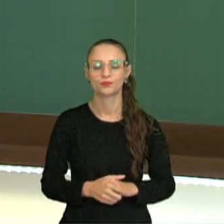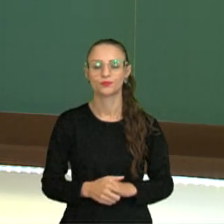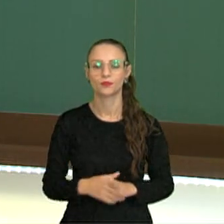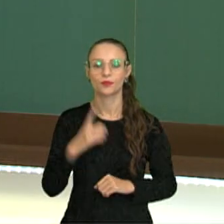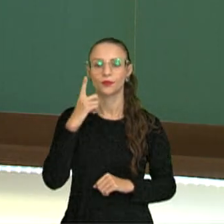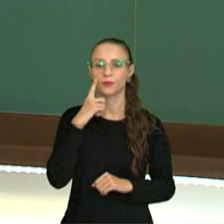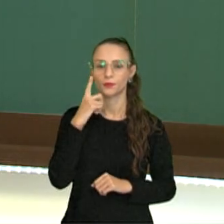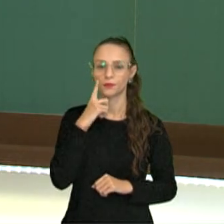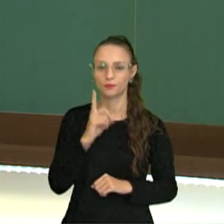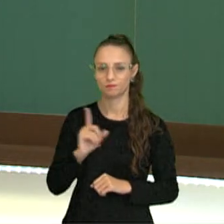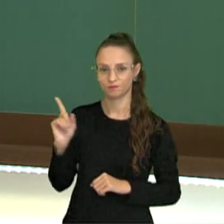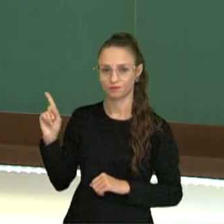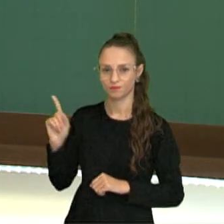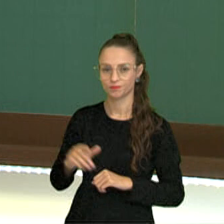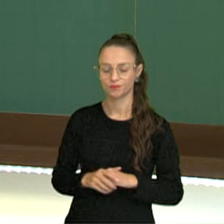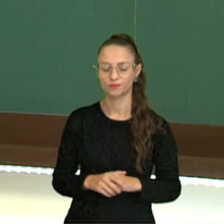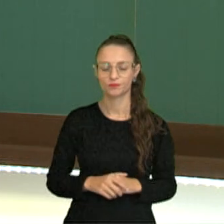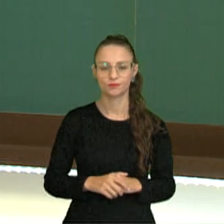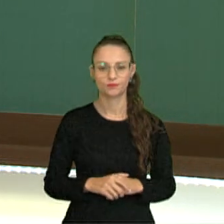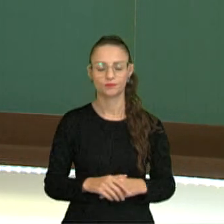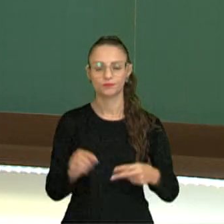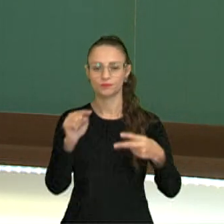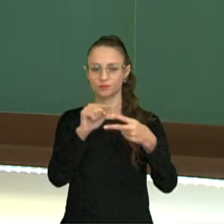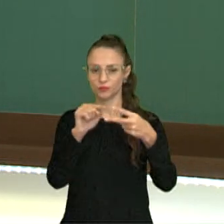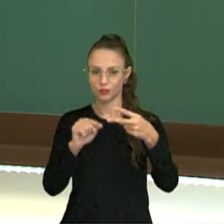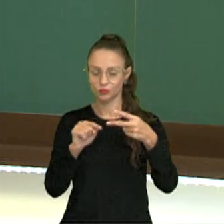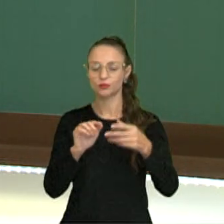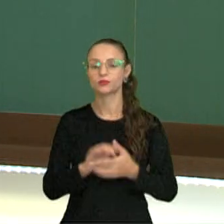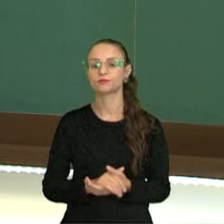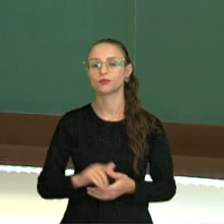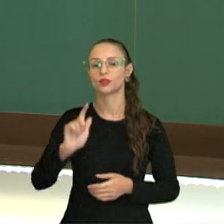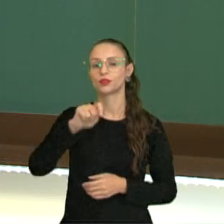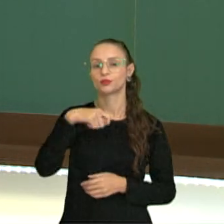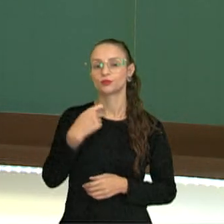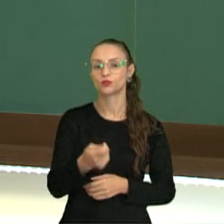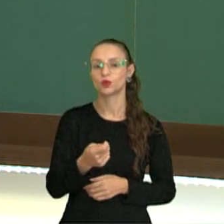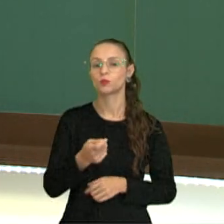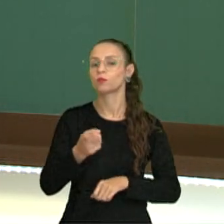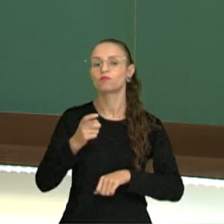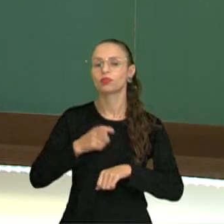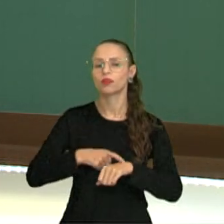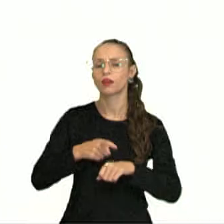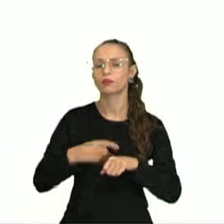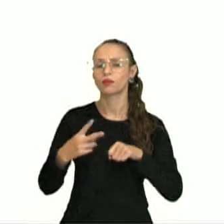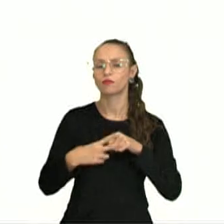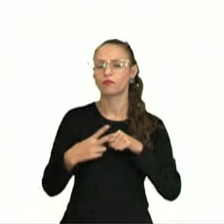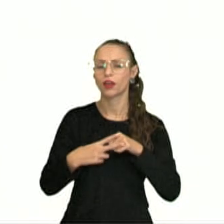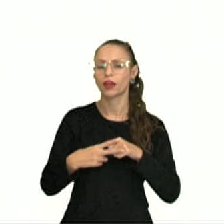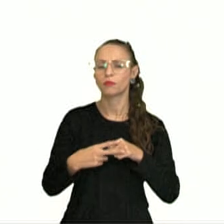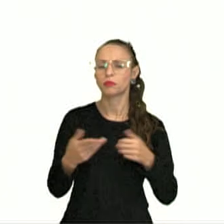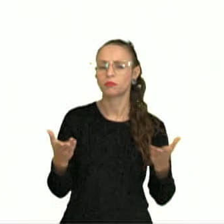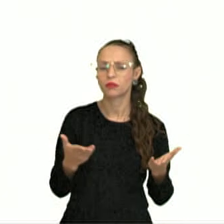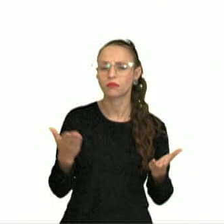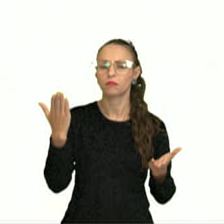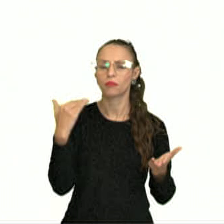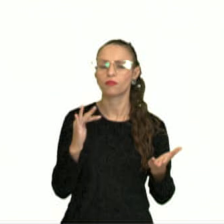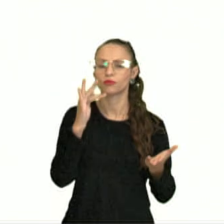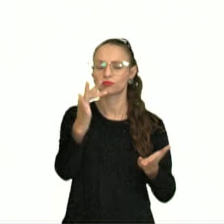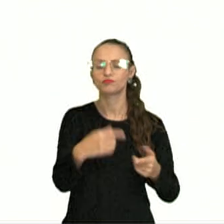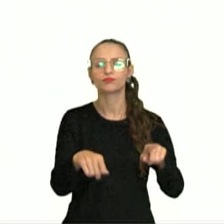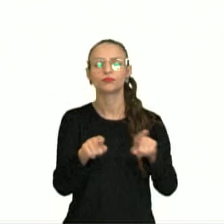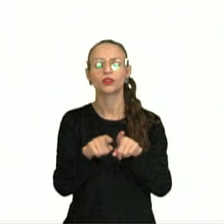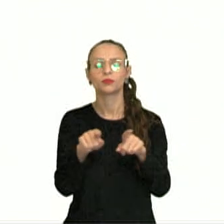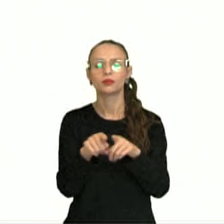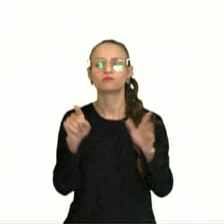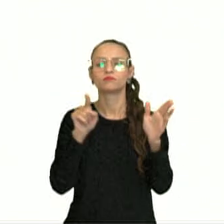Olha lá. Então foram perguntadas duas coisas, né? Em relação ao tempo verbal, né, que foi utilizado no título, e depois